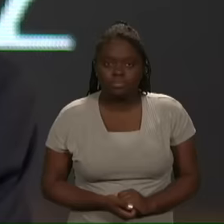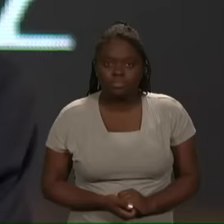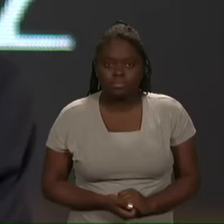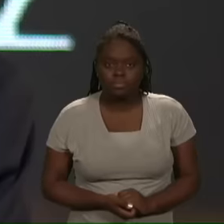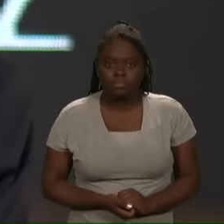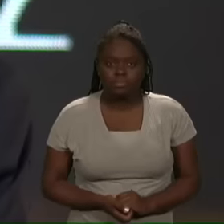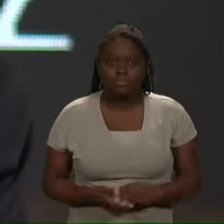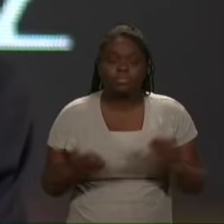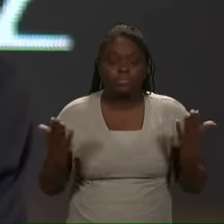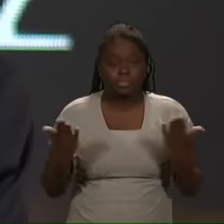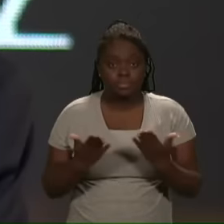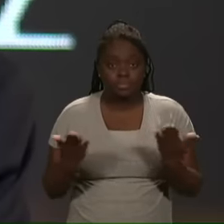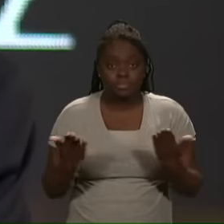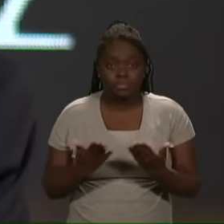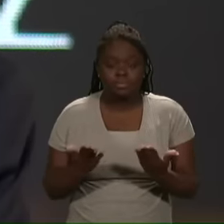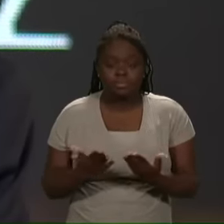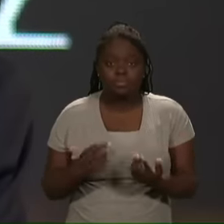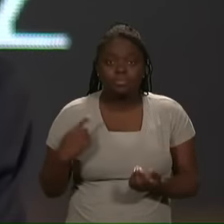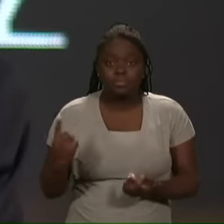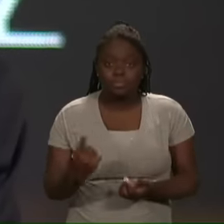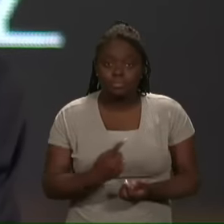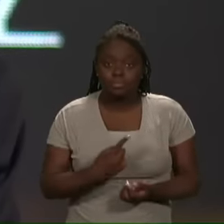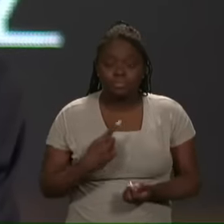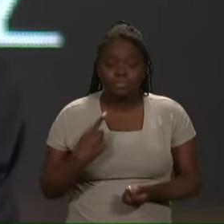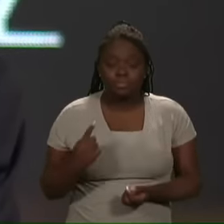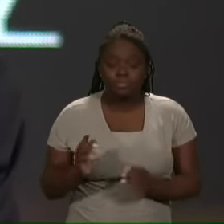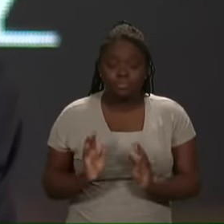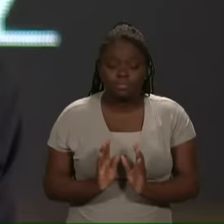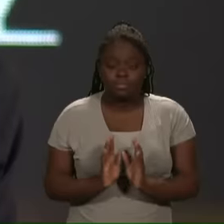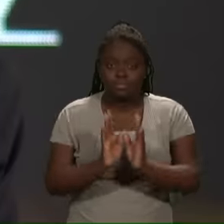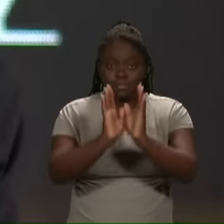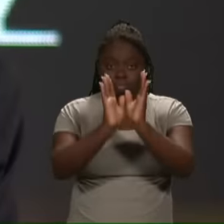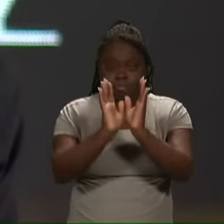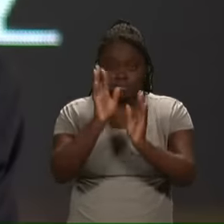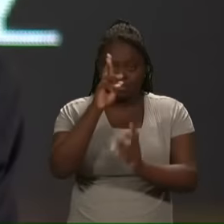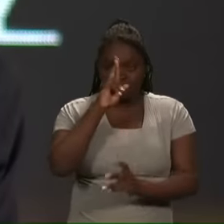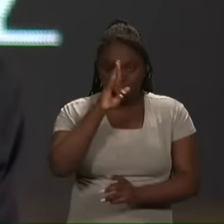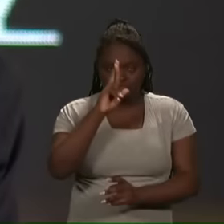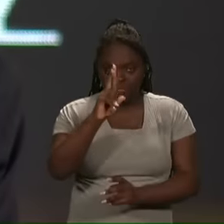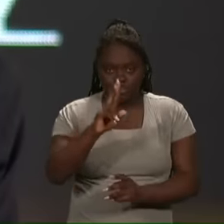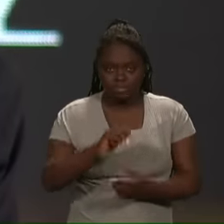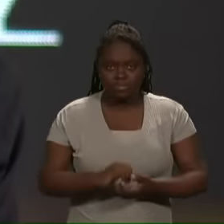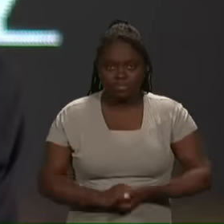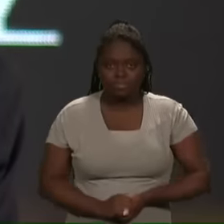Nessa hora nós vamos comer do pão, beber do cálice.